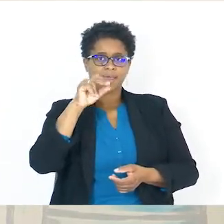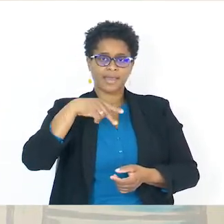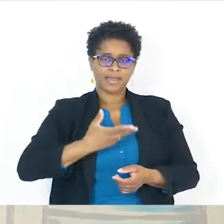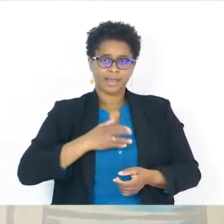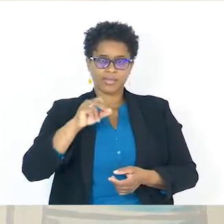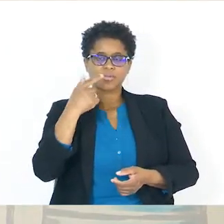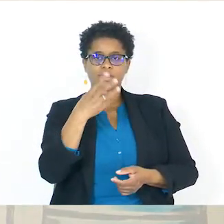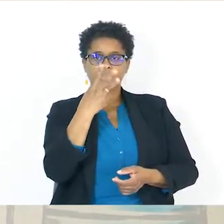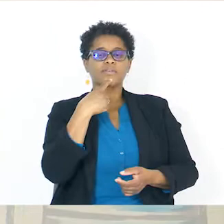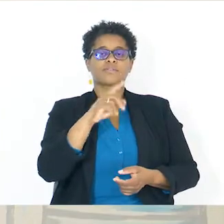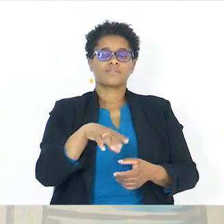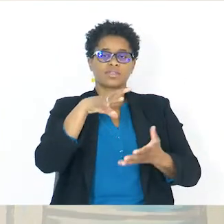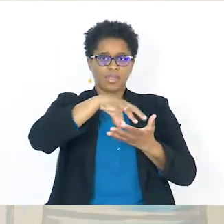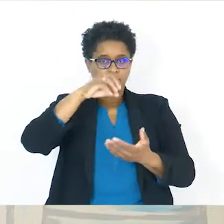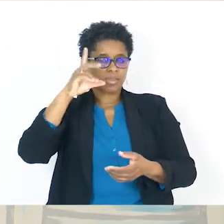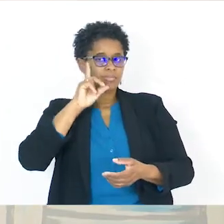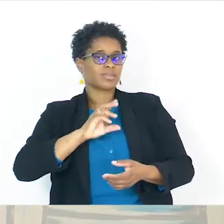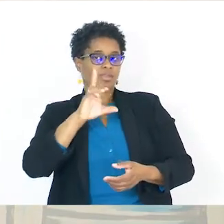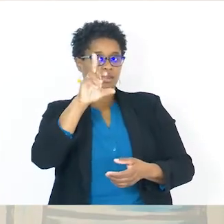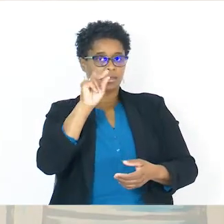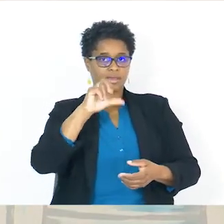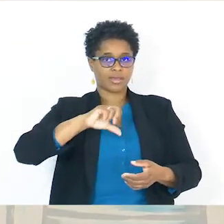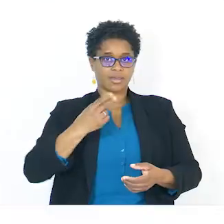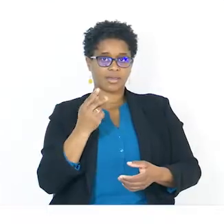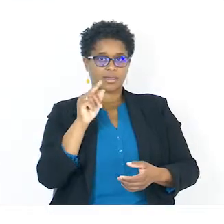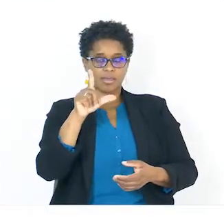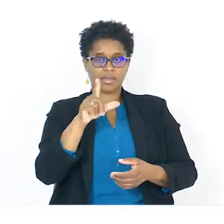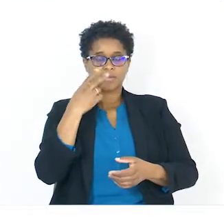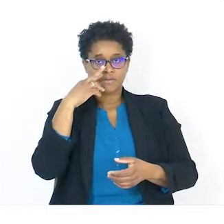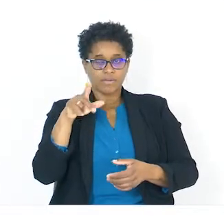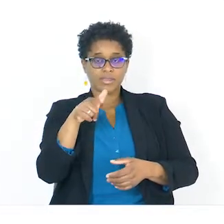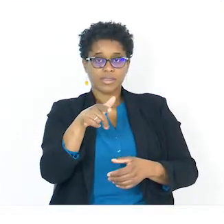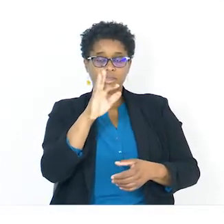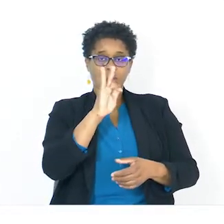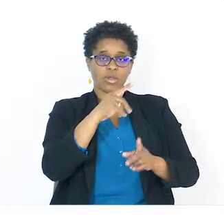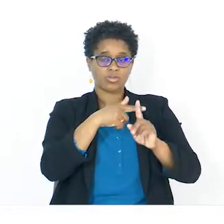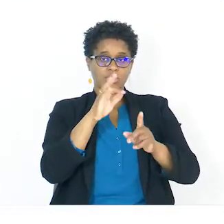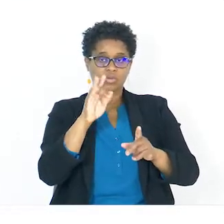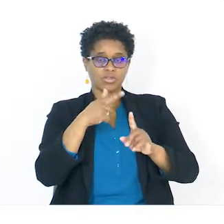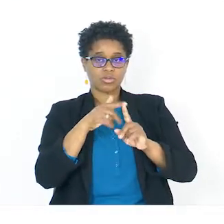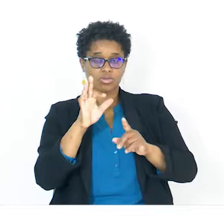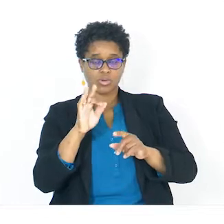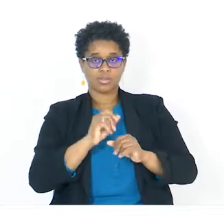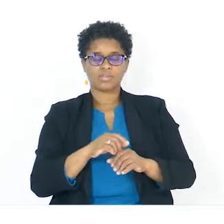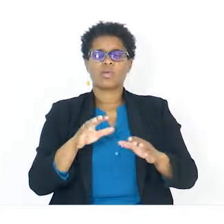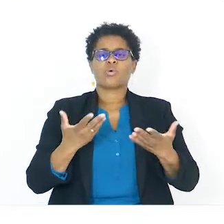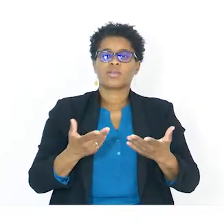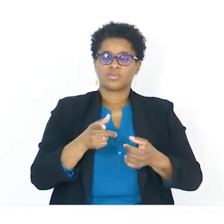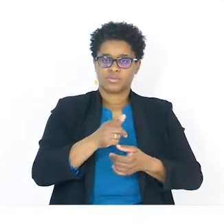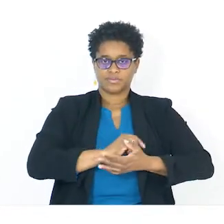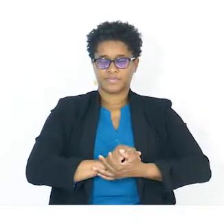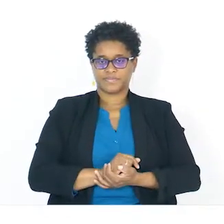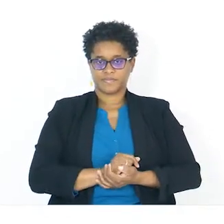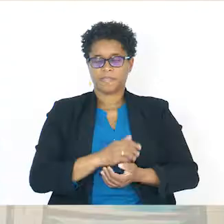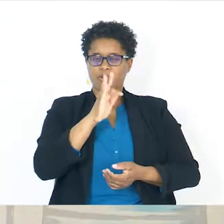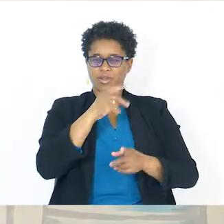o triplo das peras da Raquel. Vamos ver. Temos aqui 4 mais 4 mais 4. Quanto é que